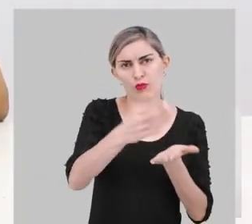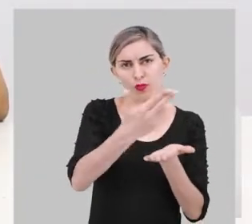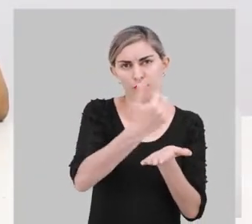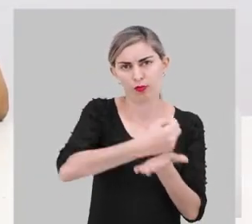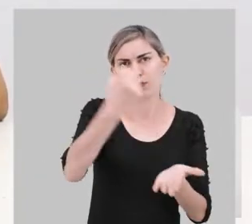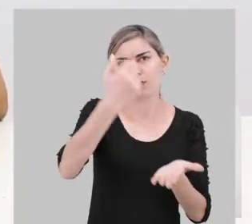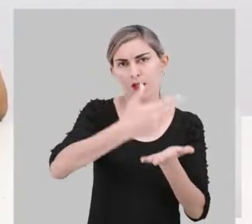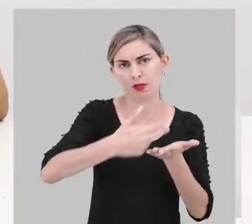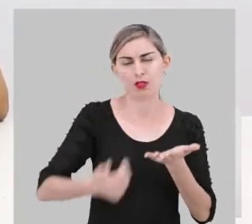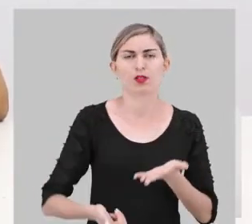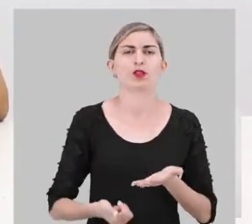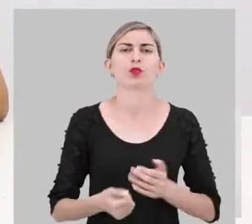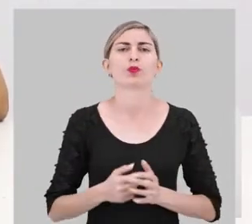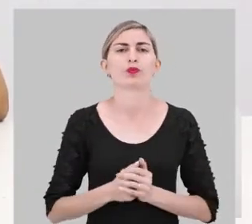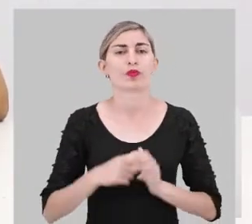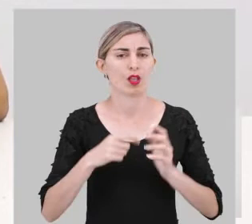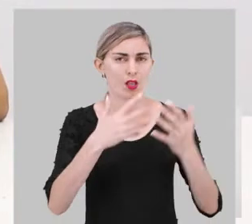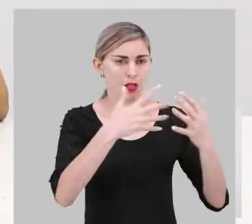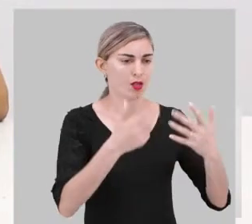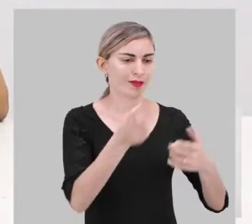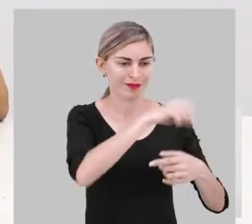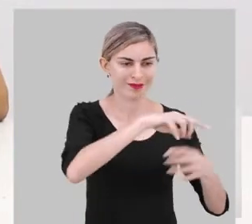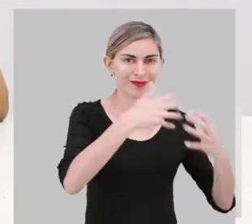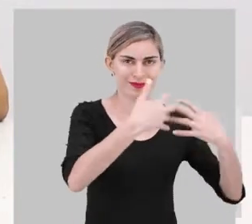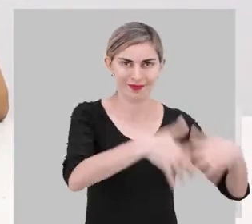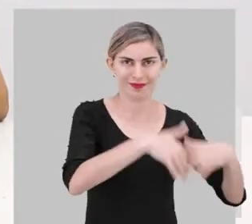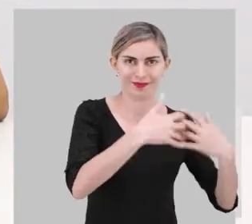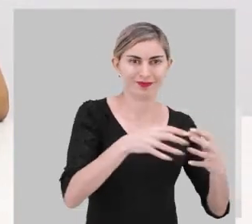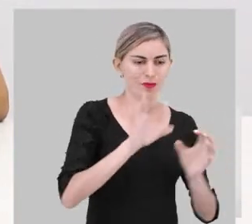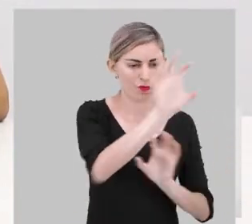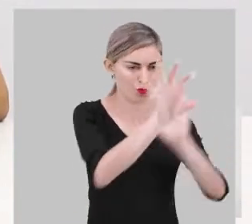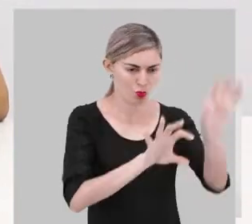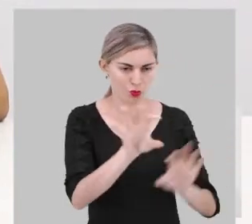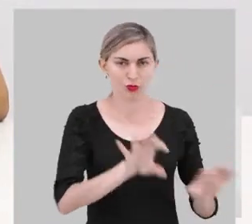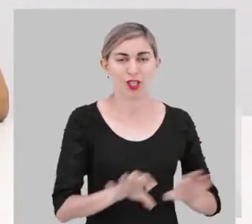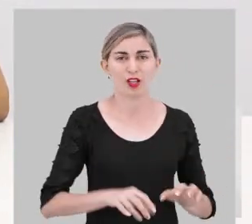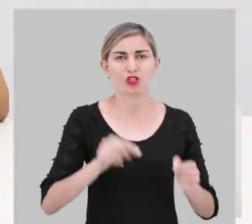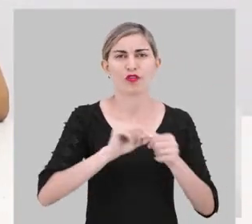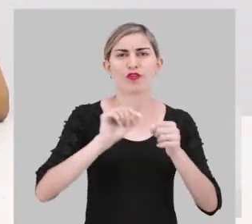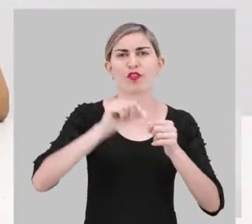hora. E a máquina de montagem monta